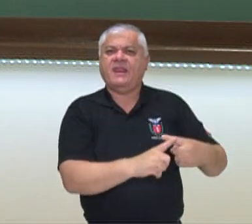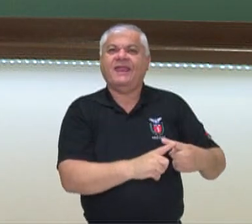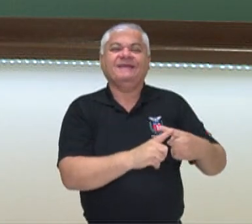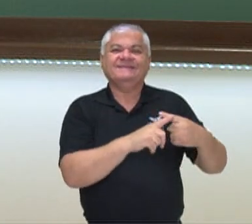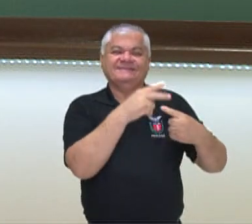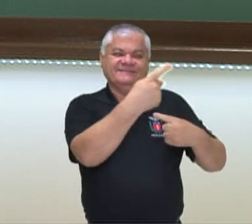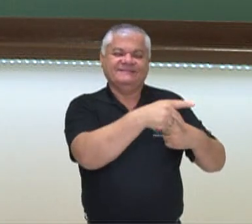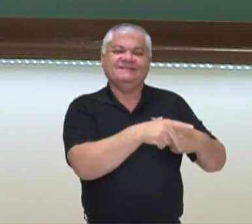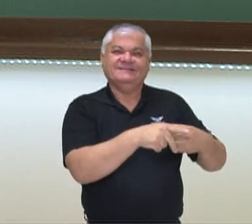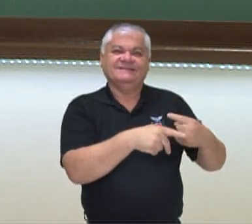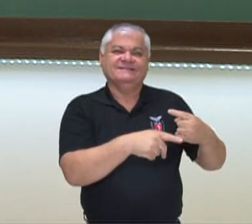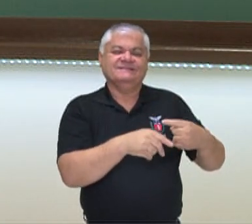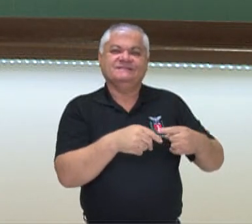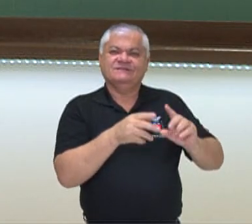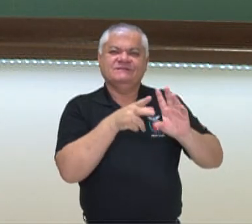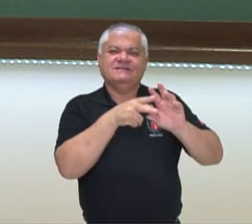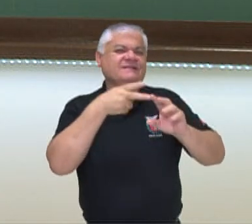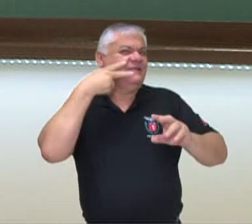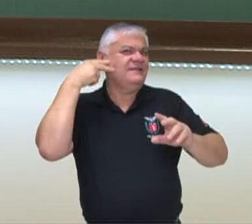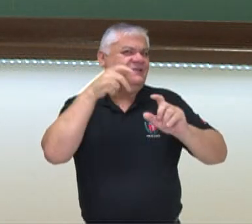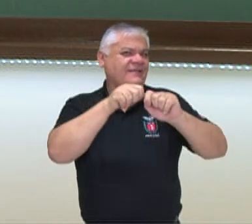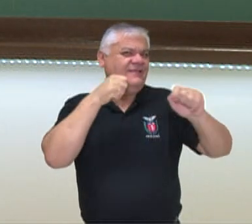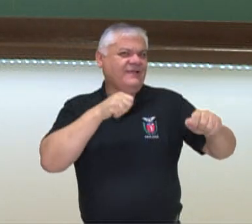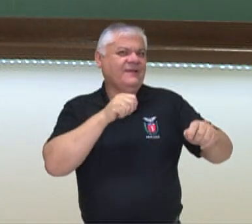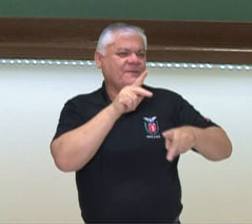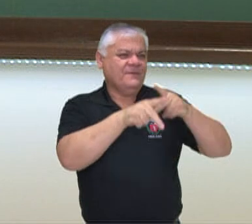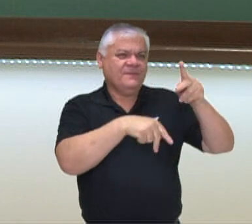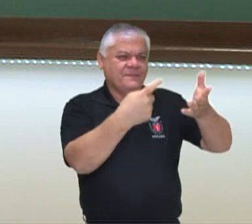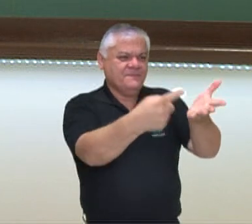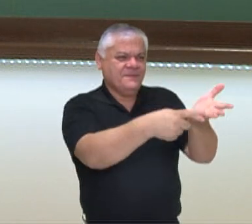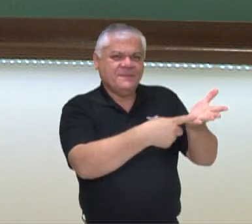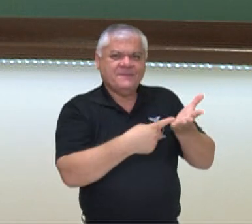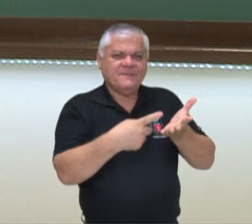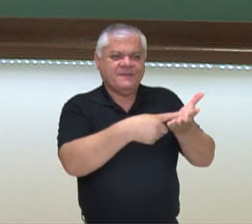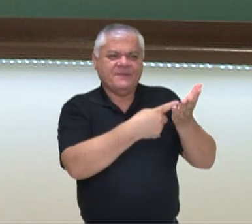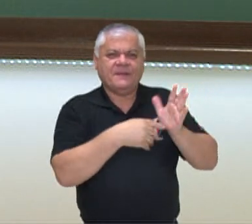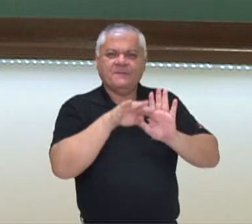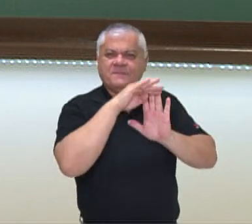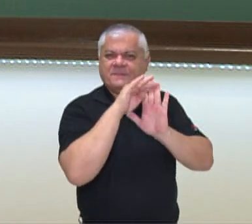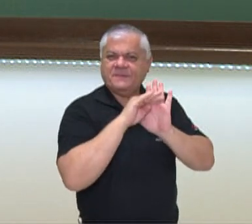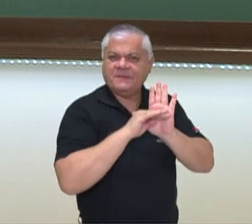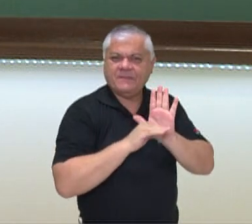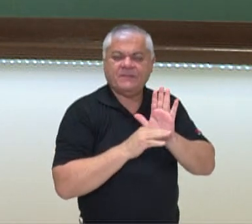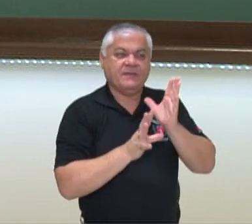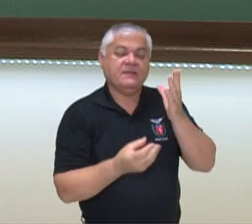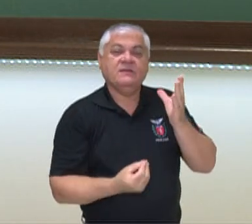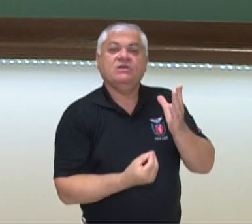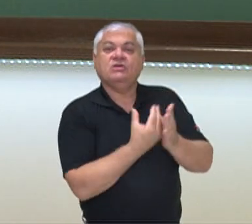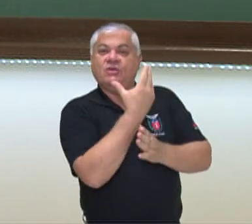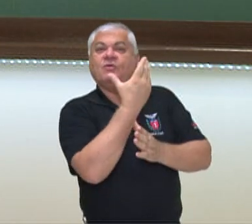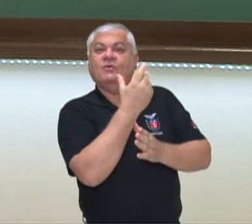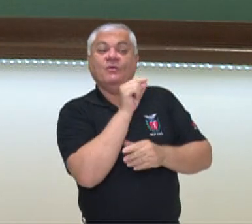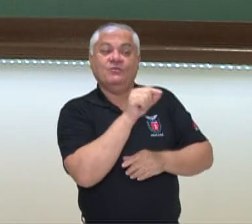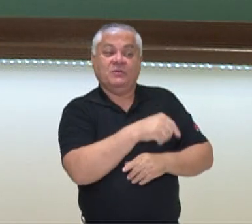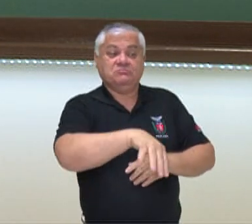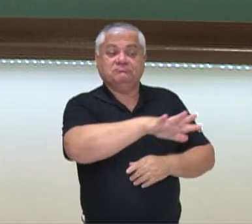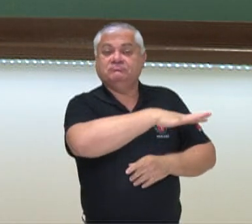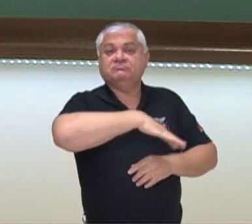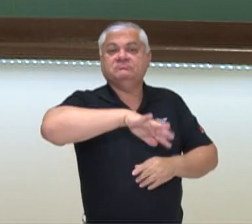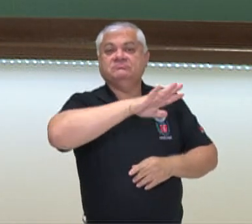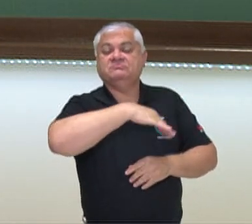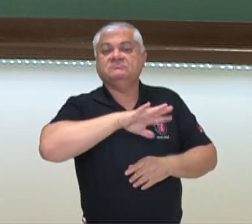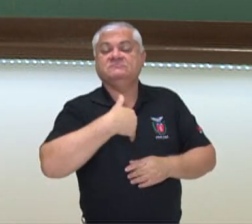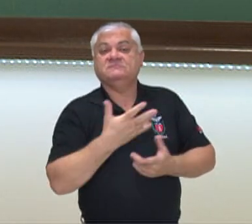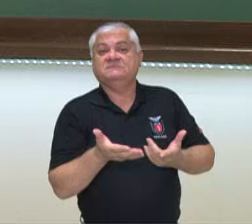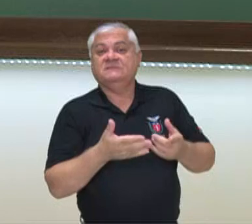Indígenas. São modalidades esportivas que foram criadas a partir do que os índios faziam,